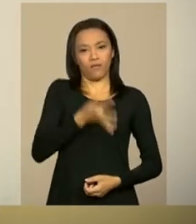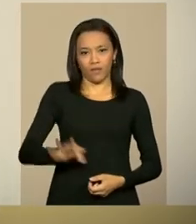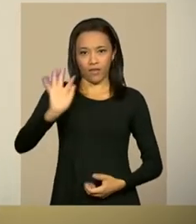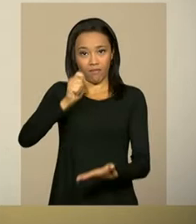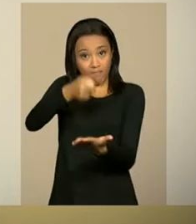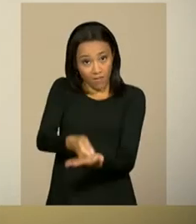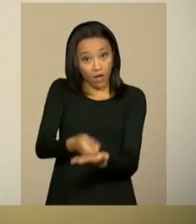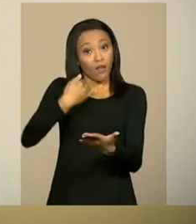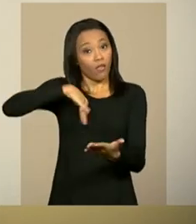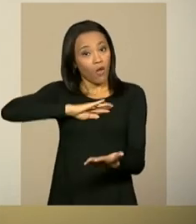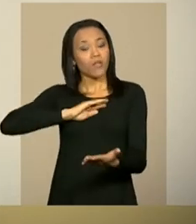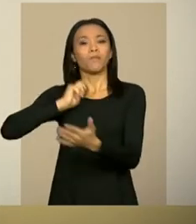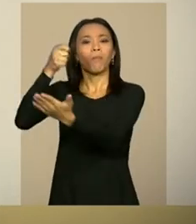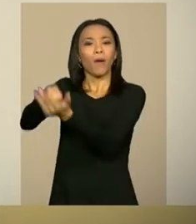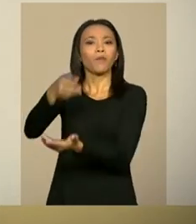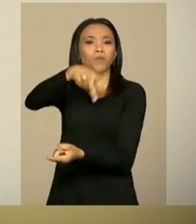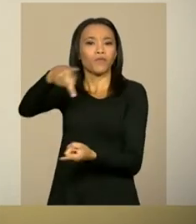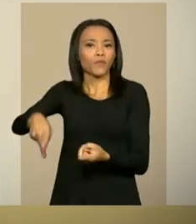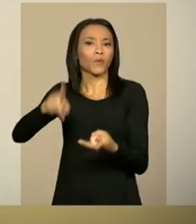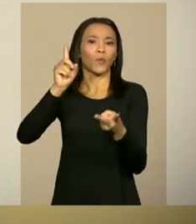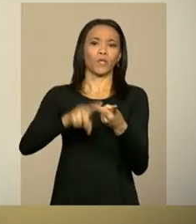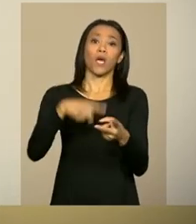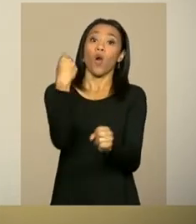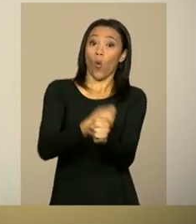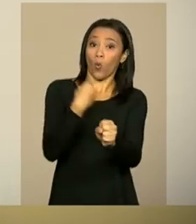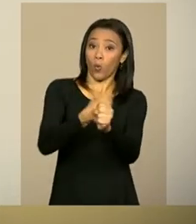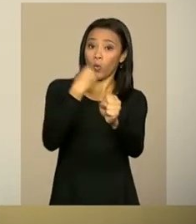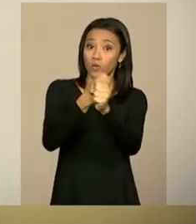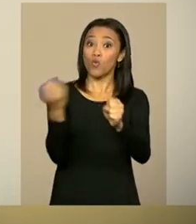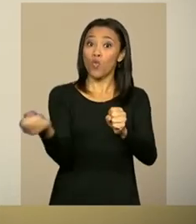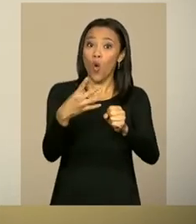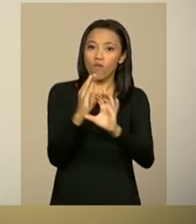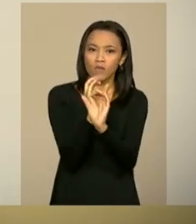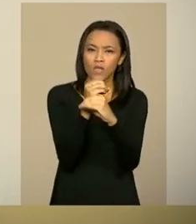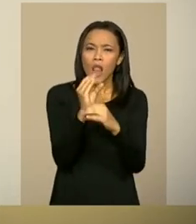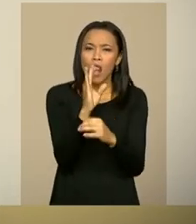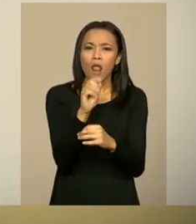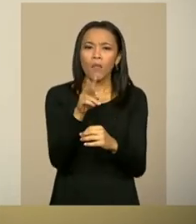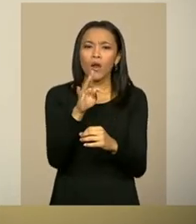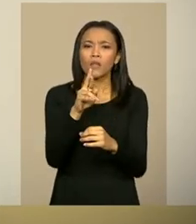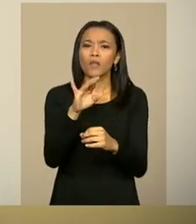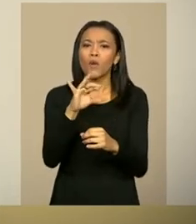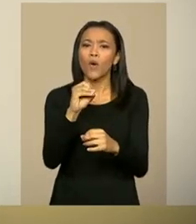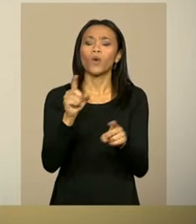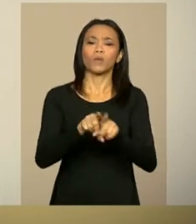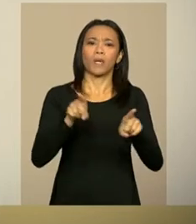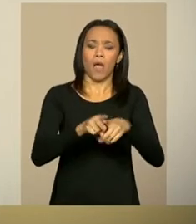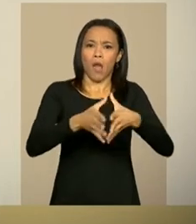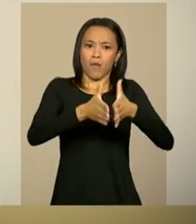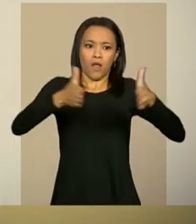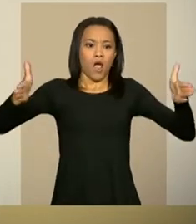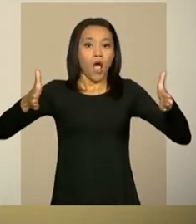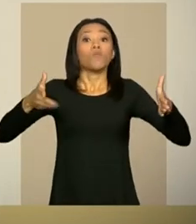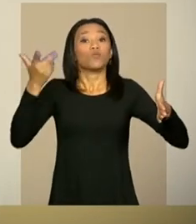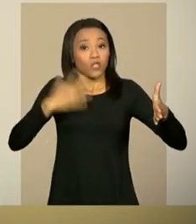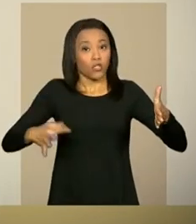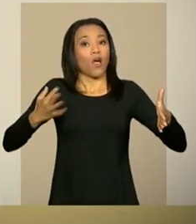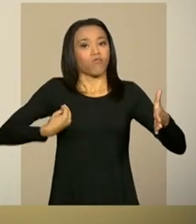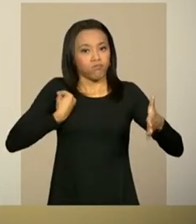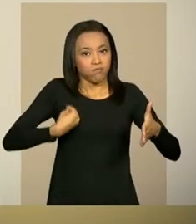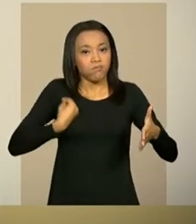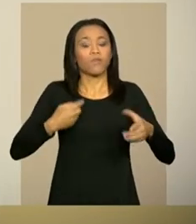nós pagamos os professores construímos novos Laboratórios modernizamos e ampliamos os existentes